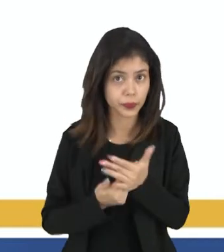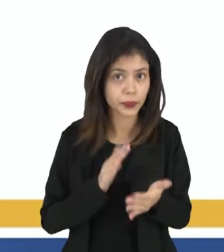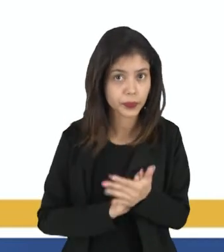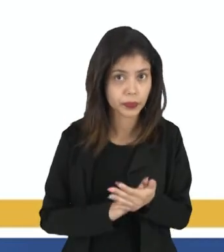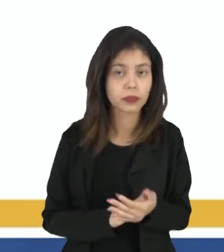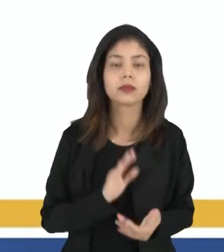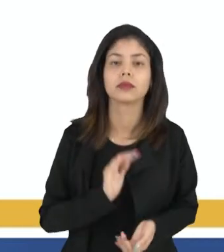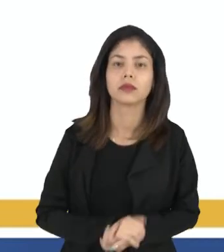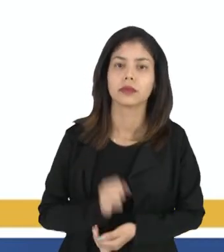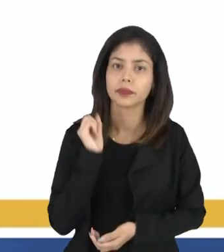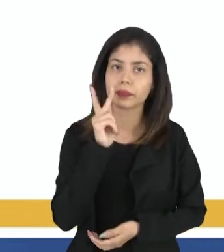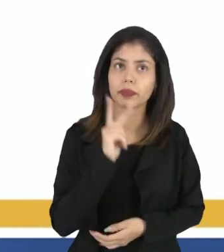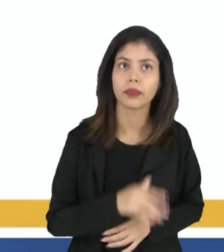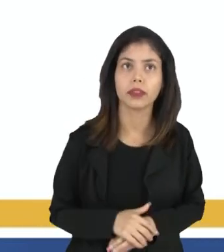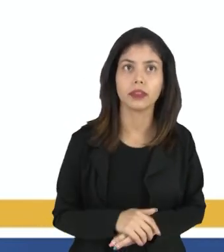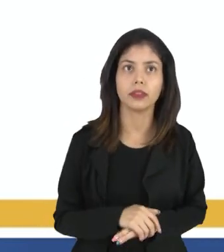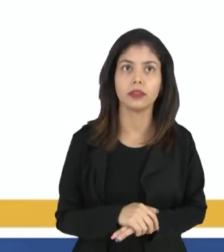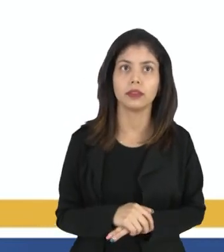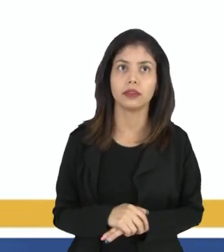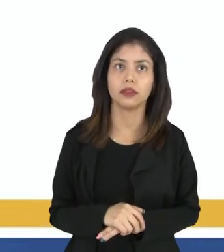interpretação. Beleza?